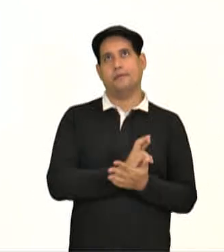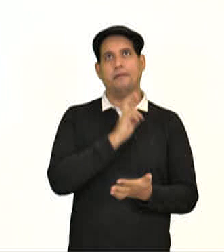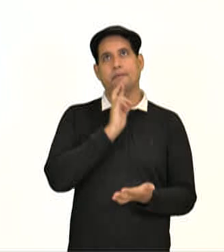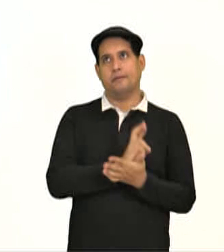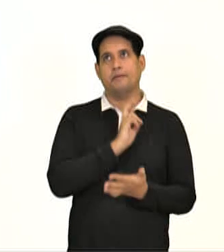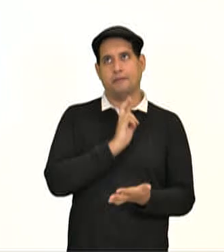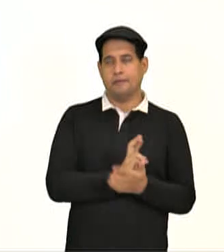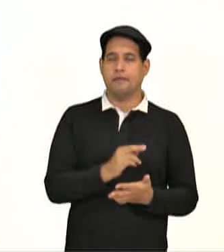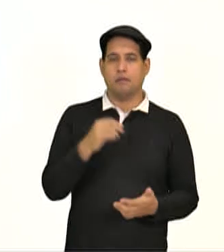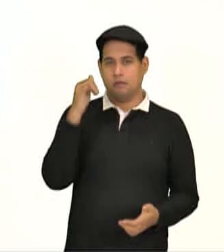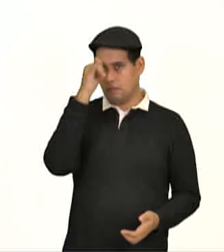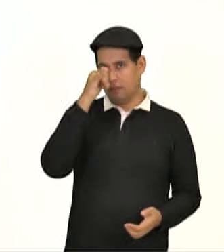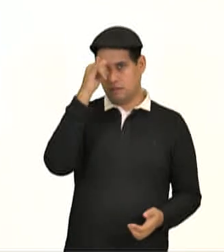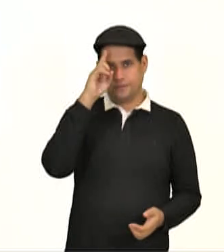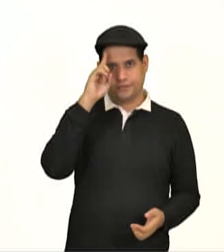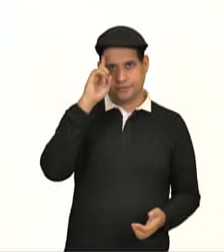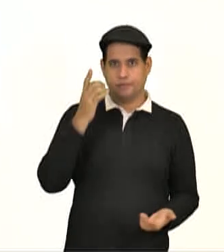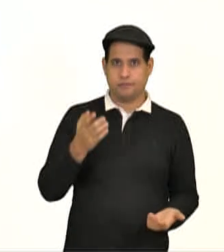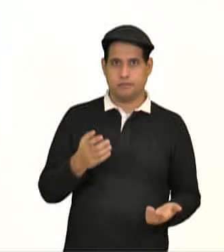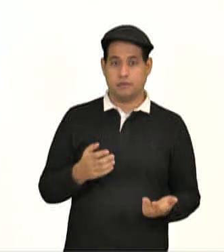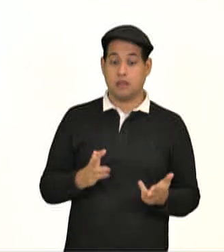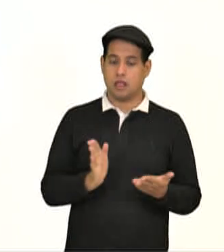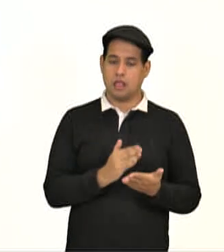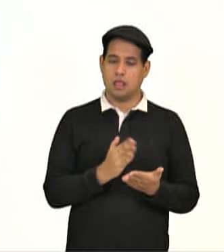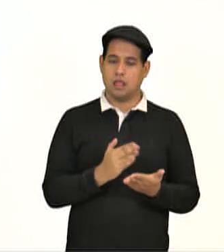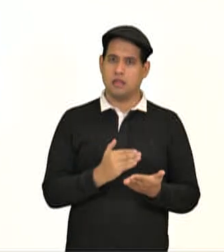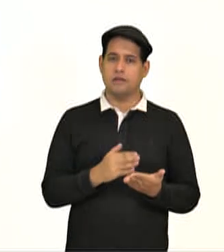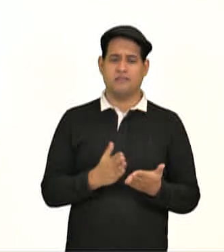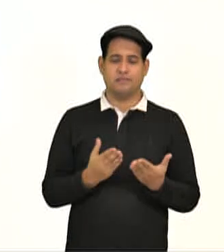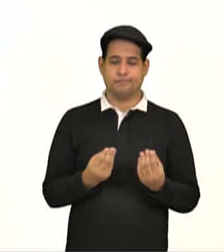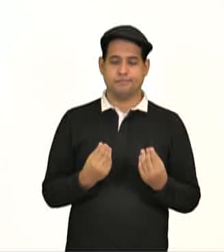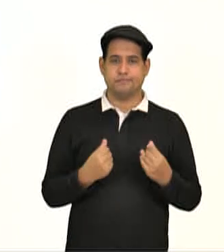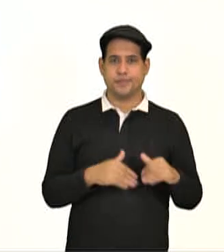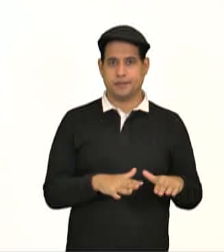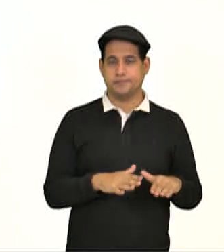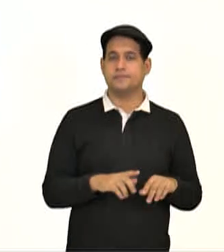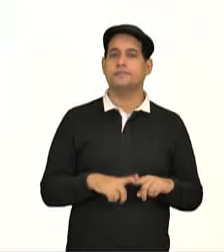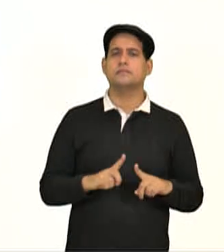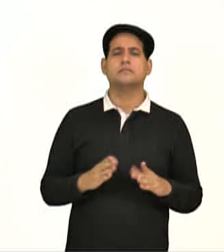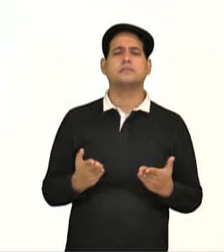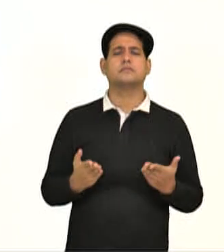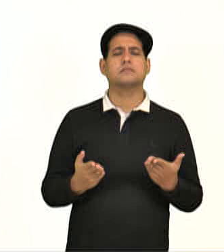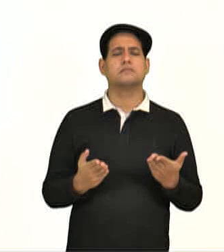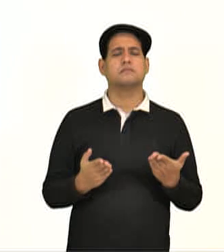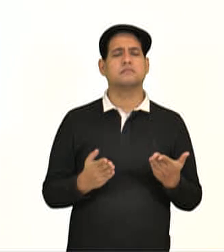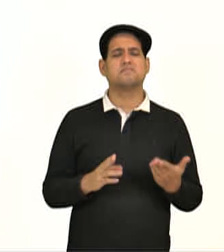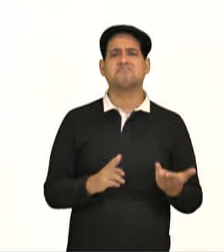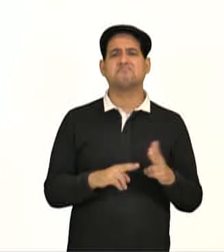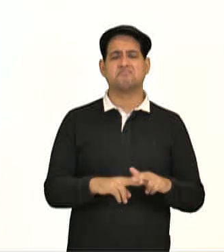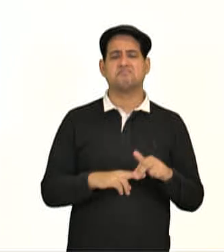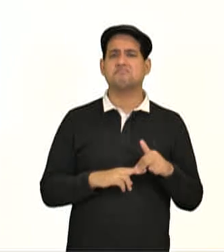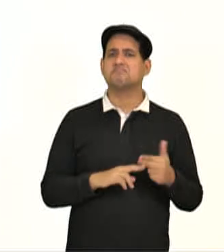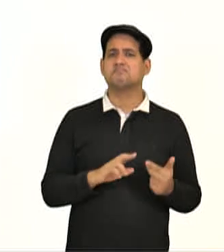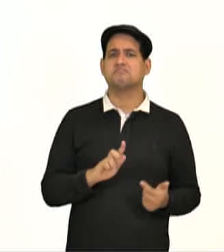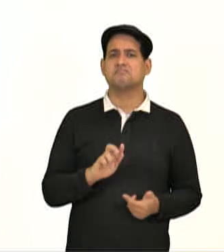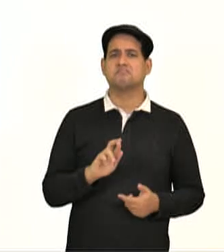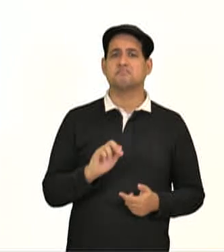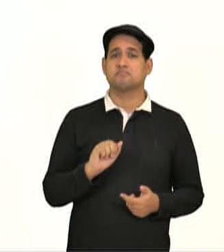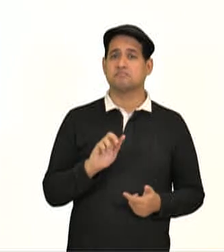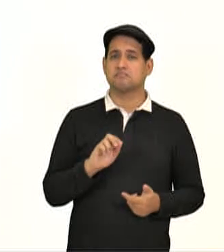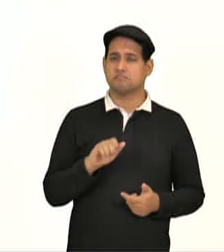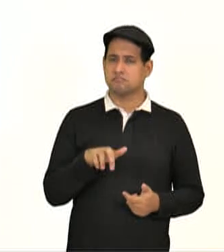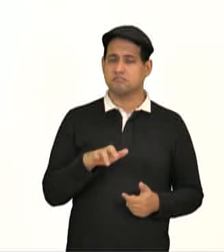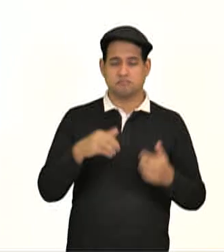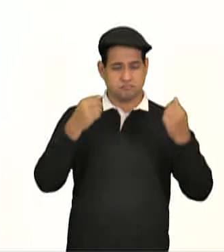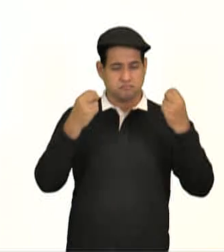perguntas bestas o dia inteiro. Daí este livro vira calhar. Qual a justificativa de Gregory para dizer